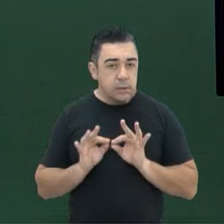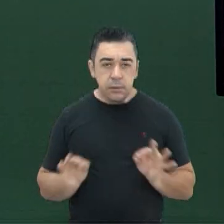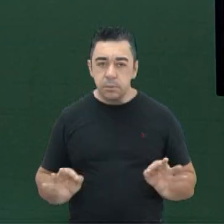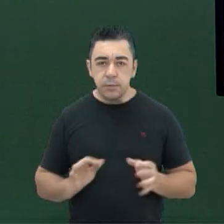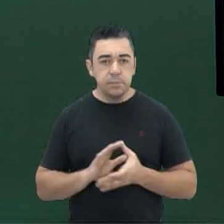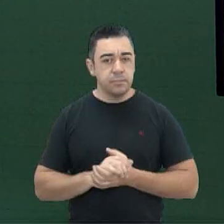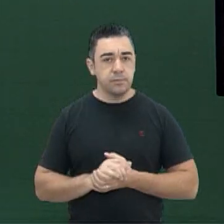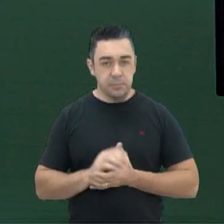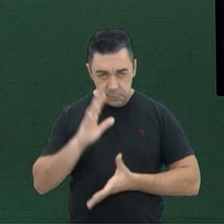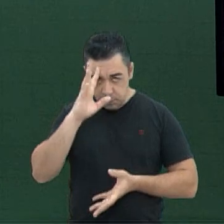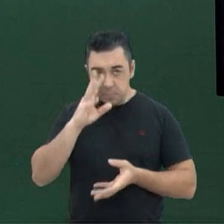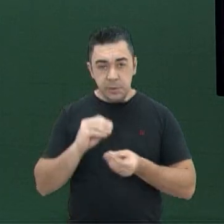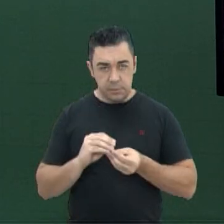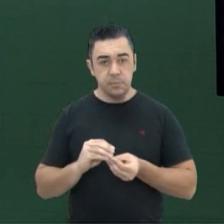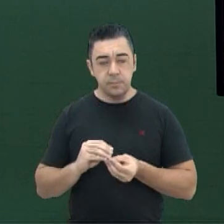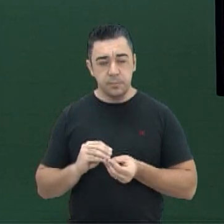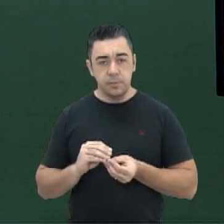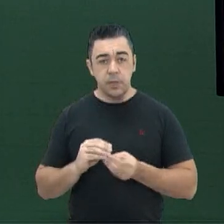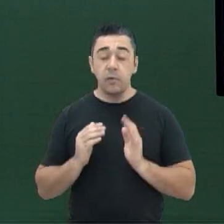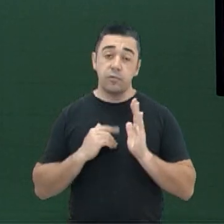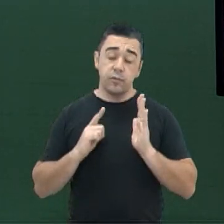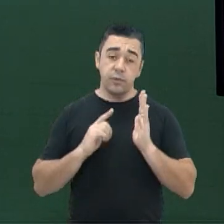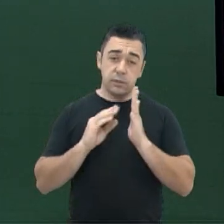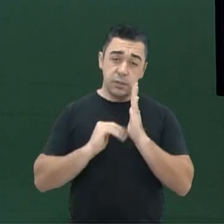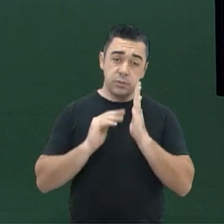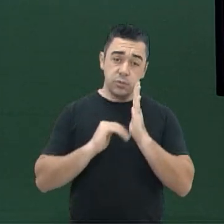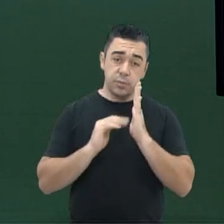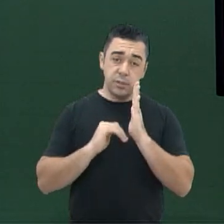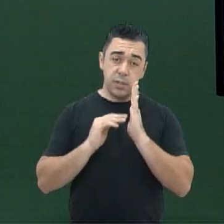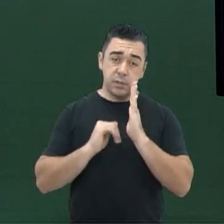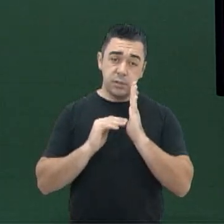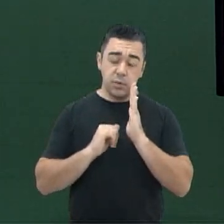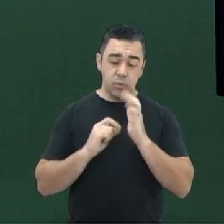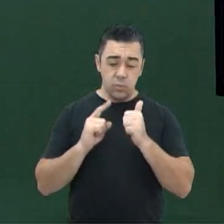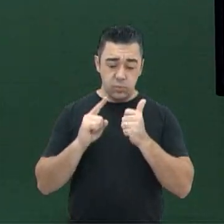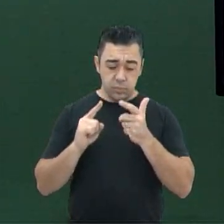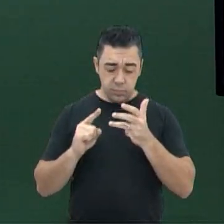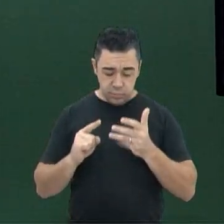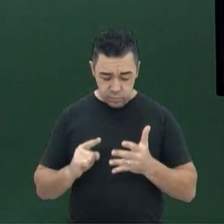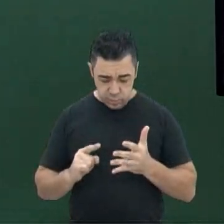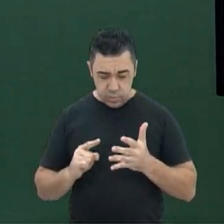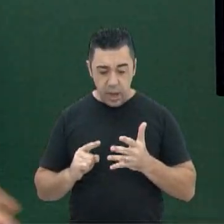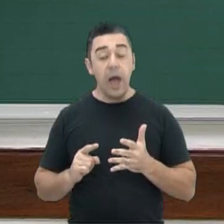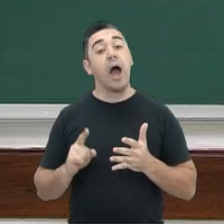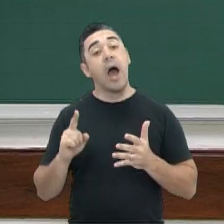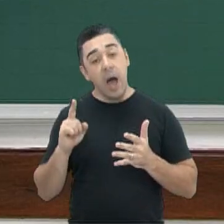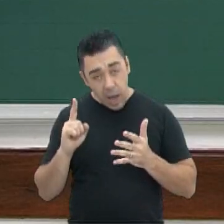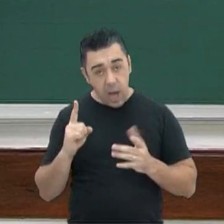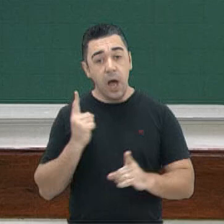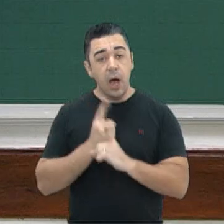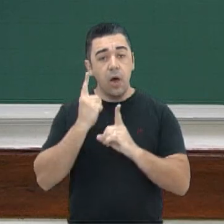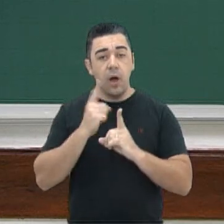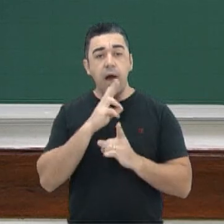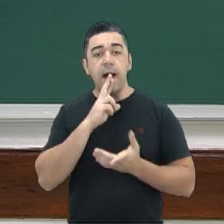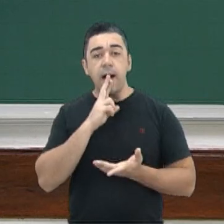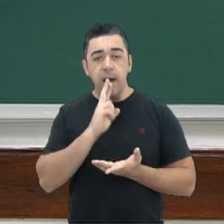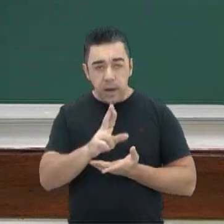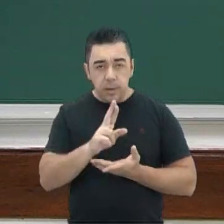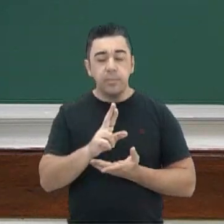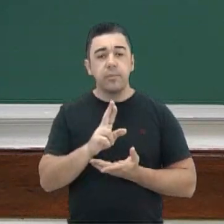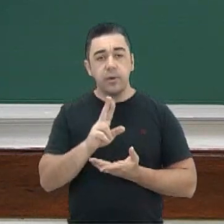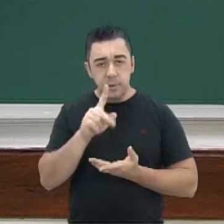assim. Entendido? Então, eu vou subtraindo, a quantidade de vezes que eu subtrair será o resultado